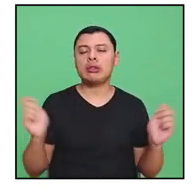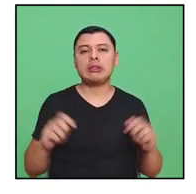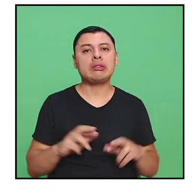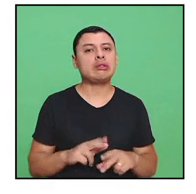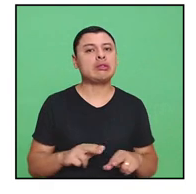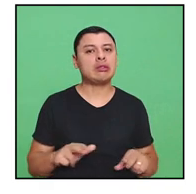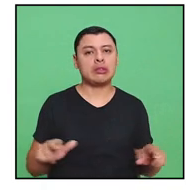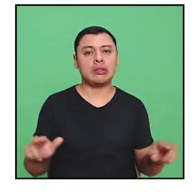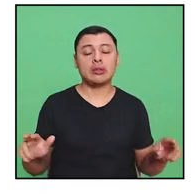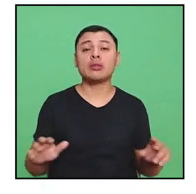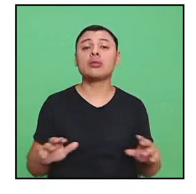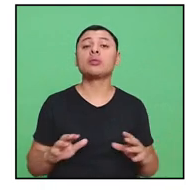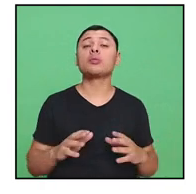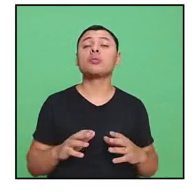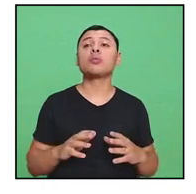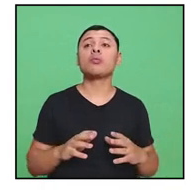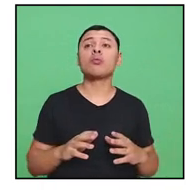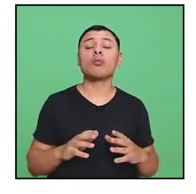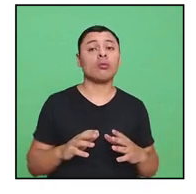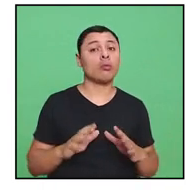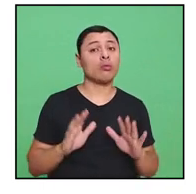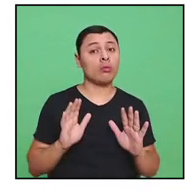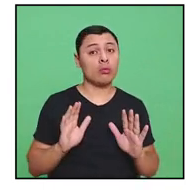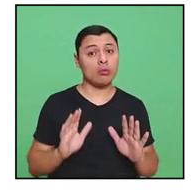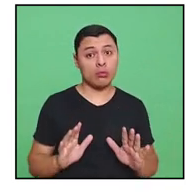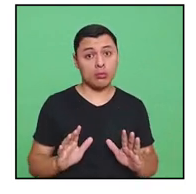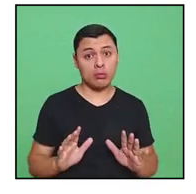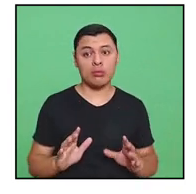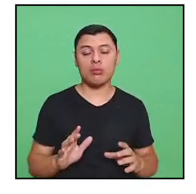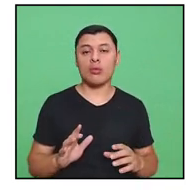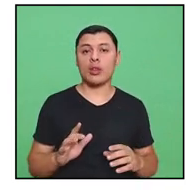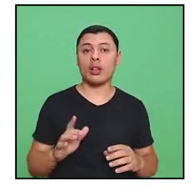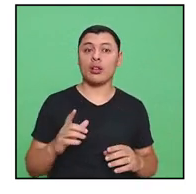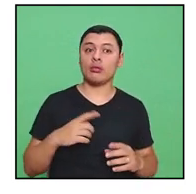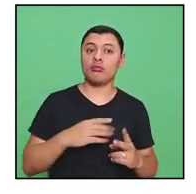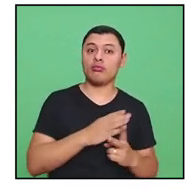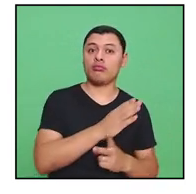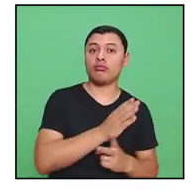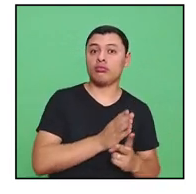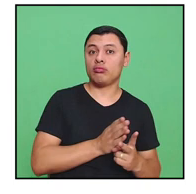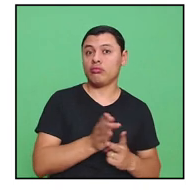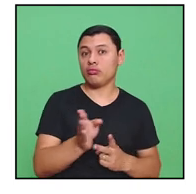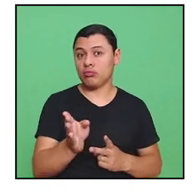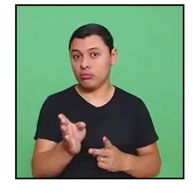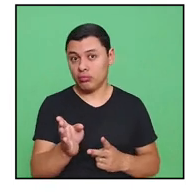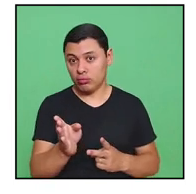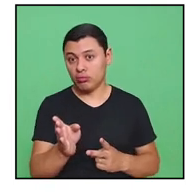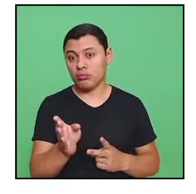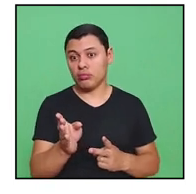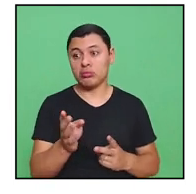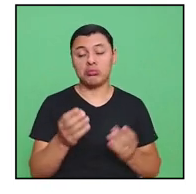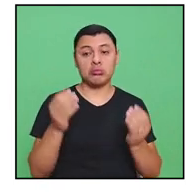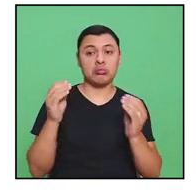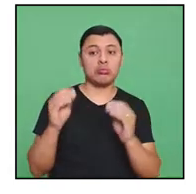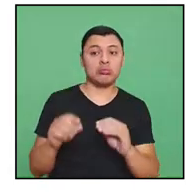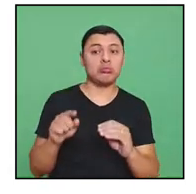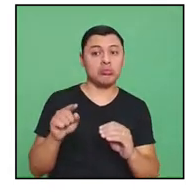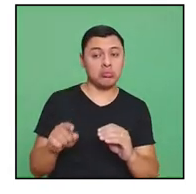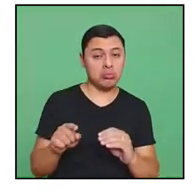que ele tem essa jogada dupla, né, essa via de mão dupla colocada ali, porque pode ser tanto